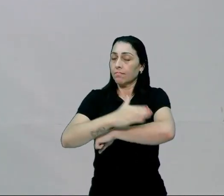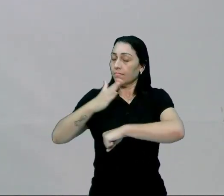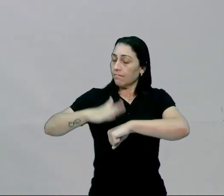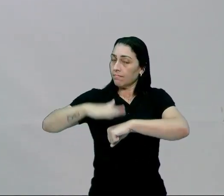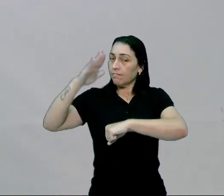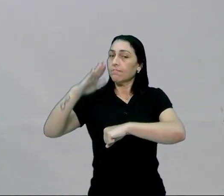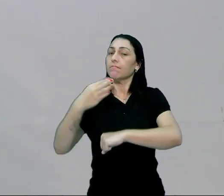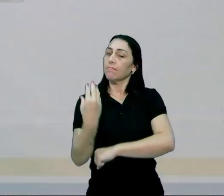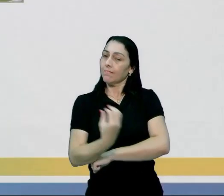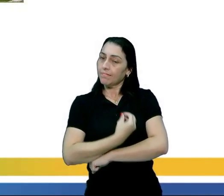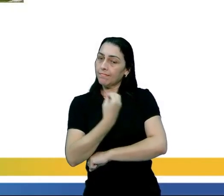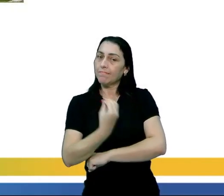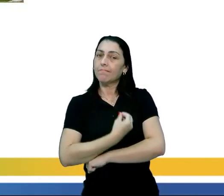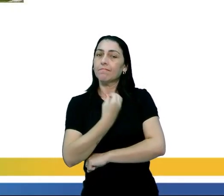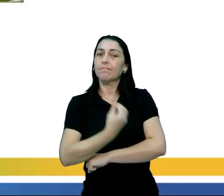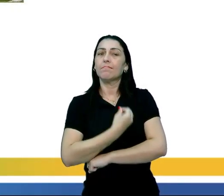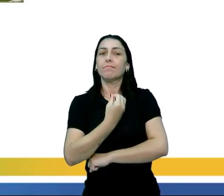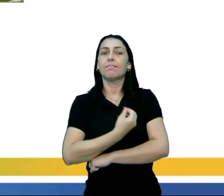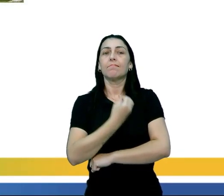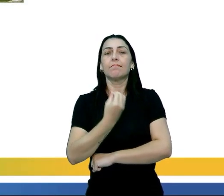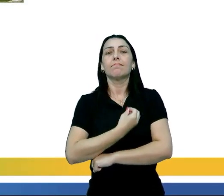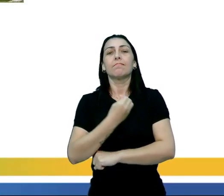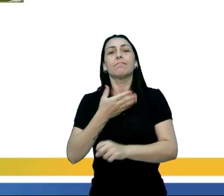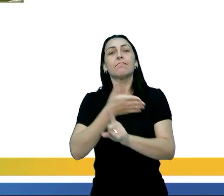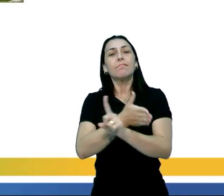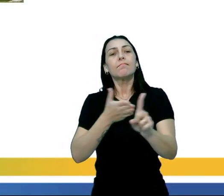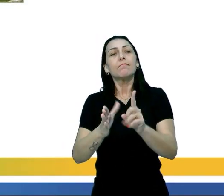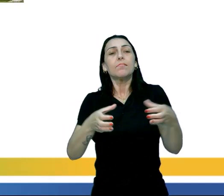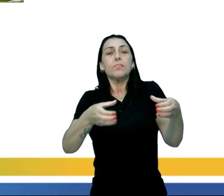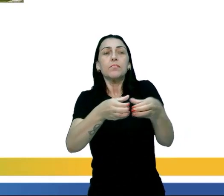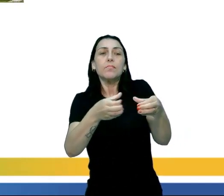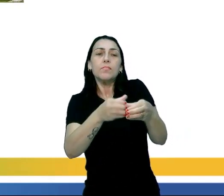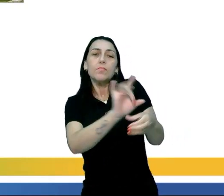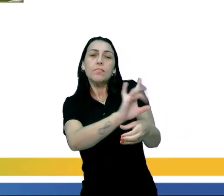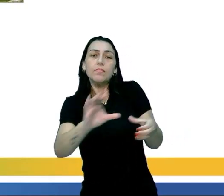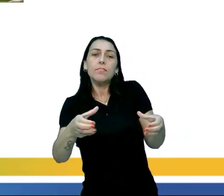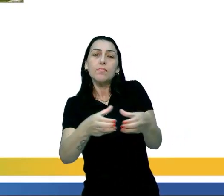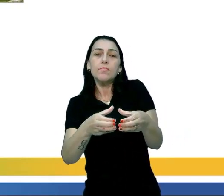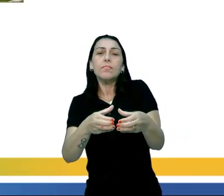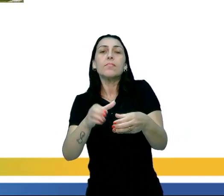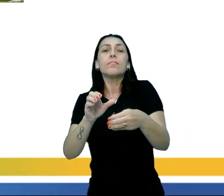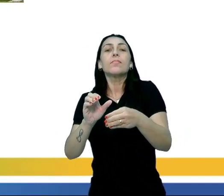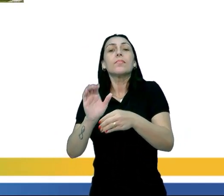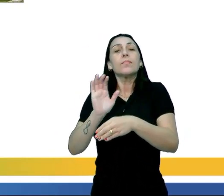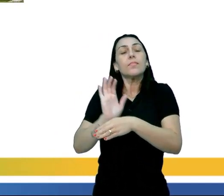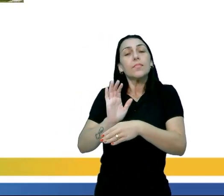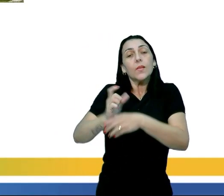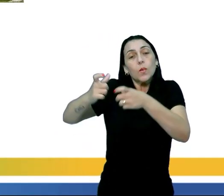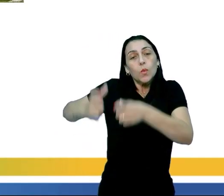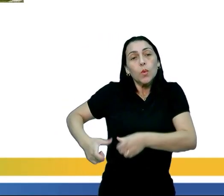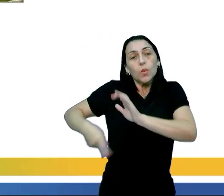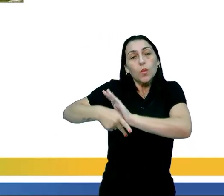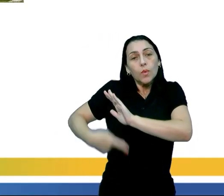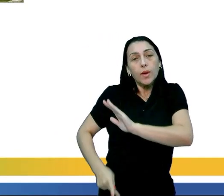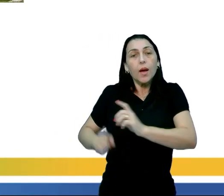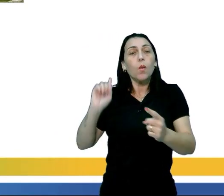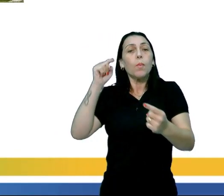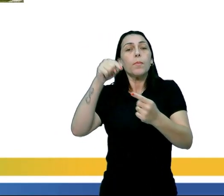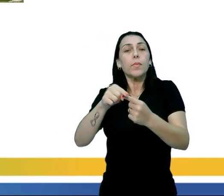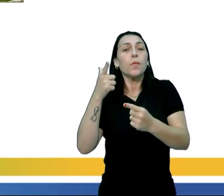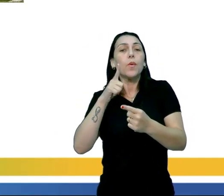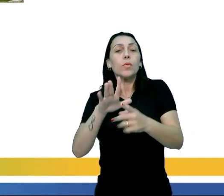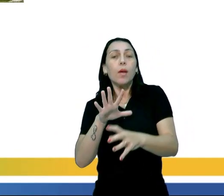mais acaba vivenciando, que é modalidades coletivas, em que cada equipe defende seu campo e sua meta é